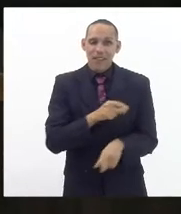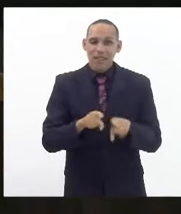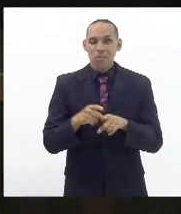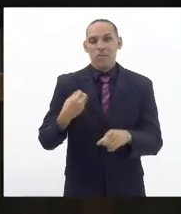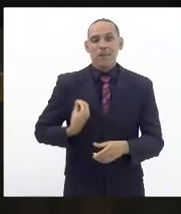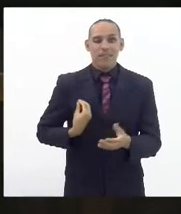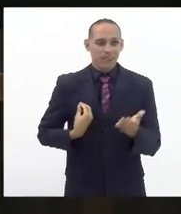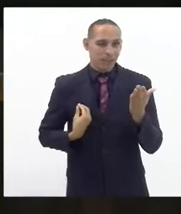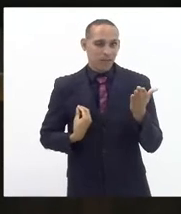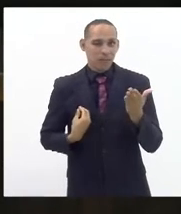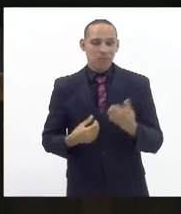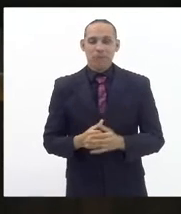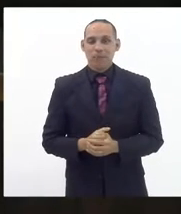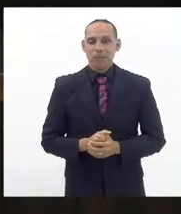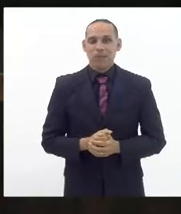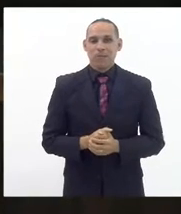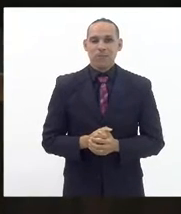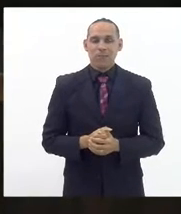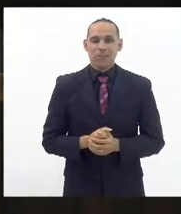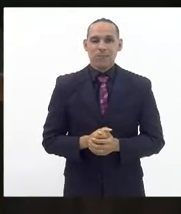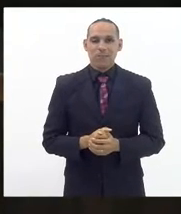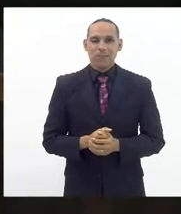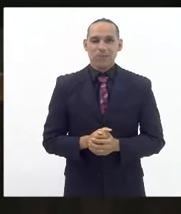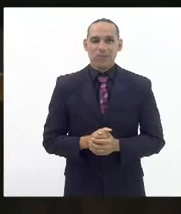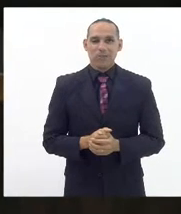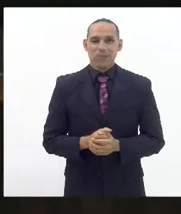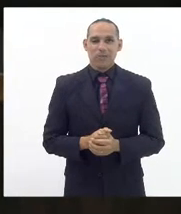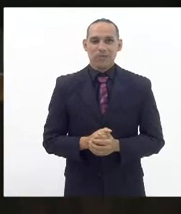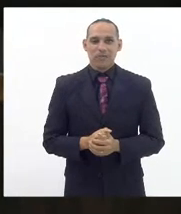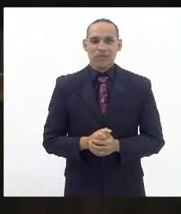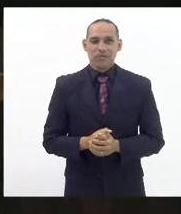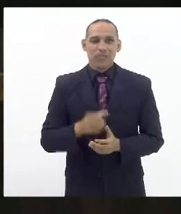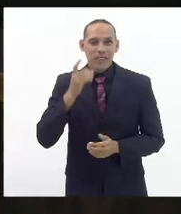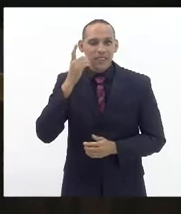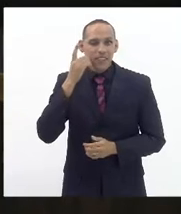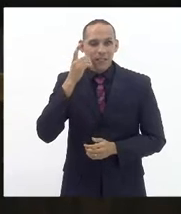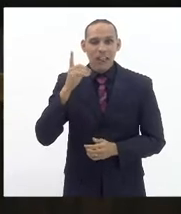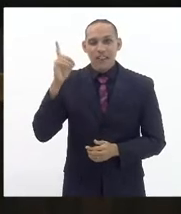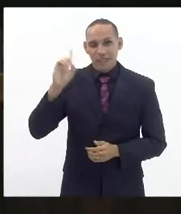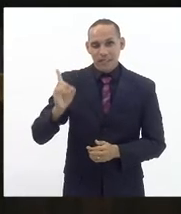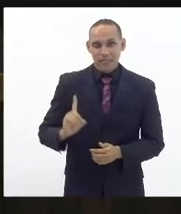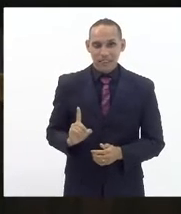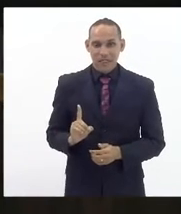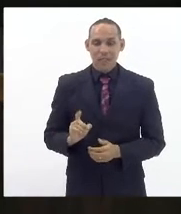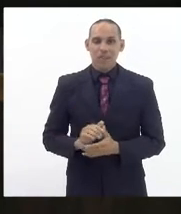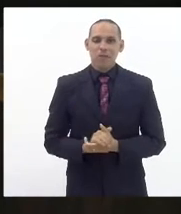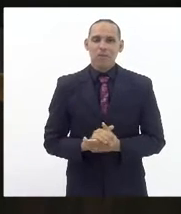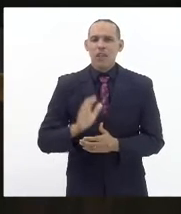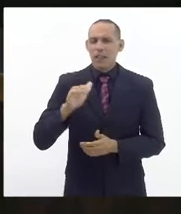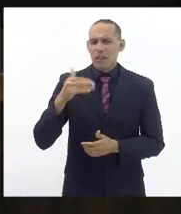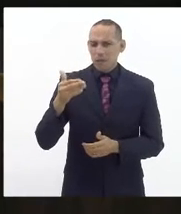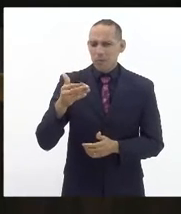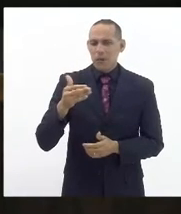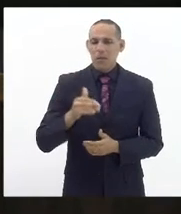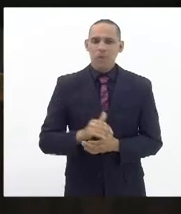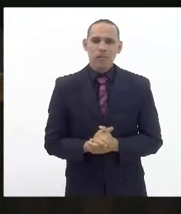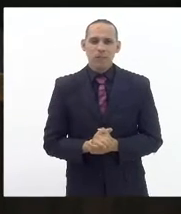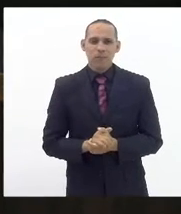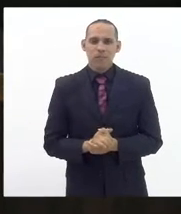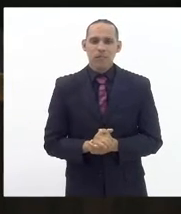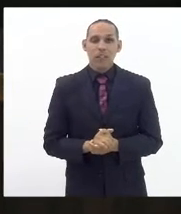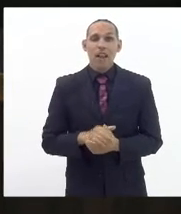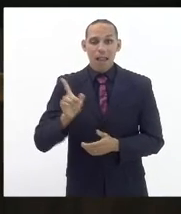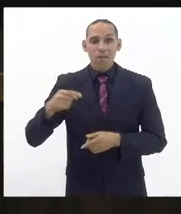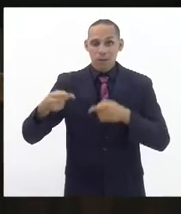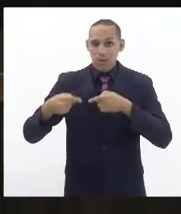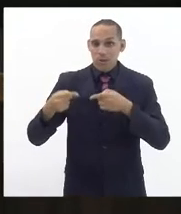aqui na sessão presencial. Deputado Dani Monteiro. Logo em seguida eu dou a palavra. Para discutir.